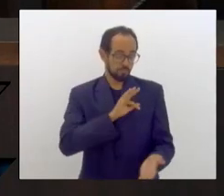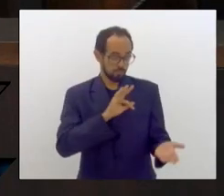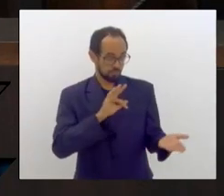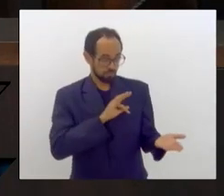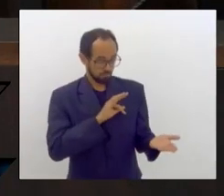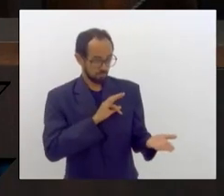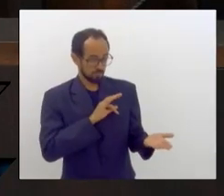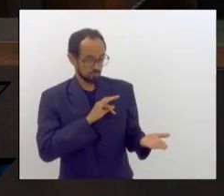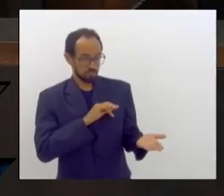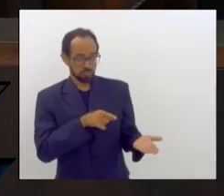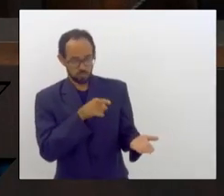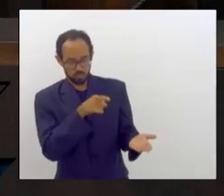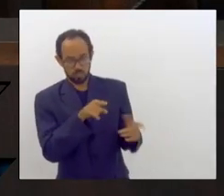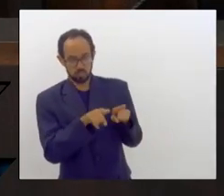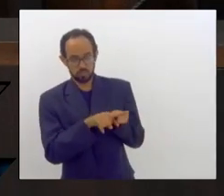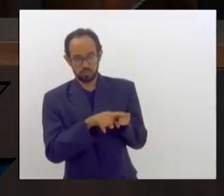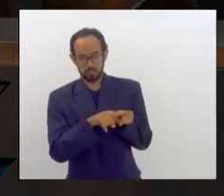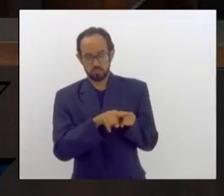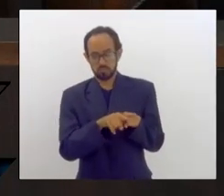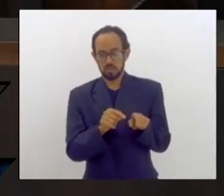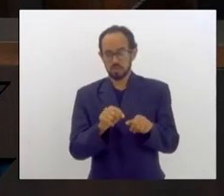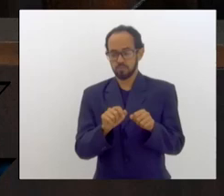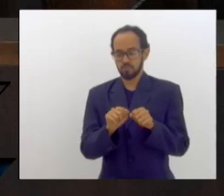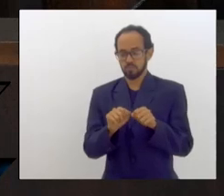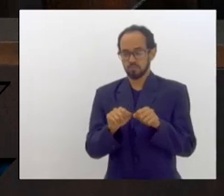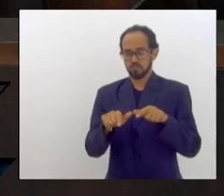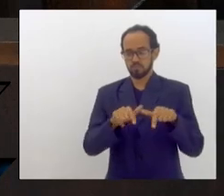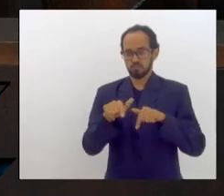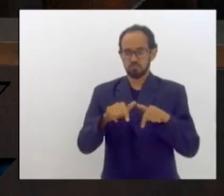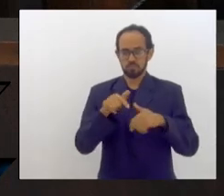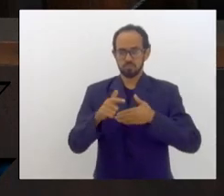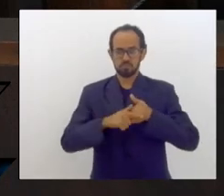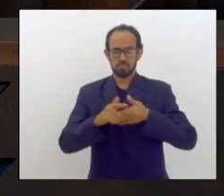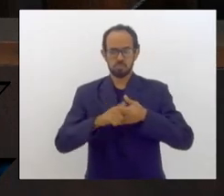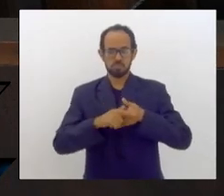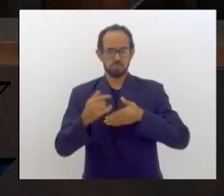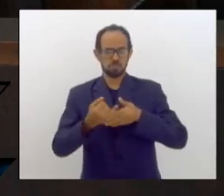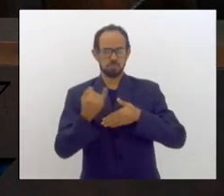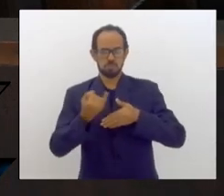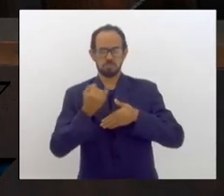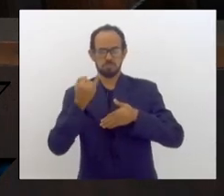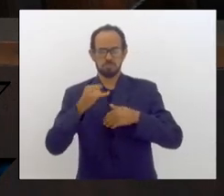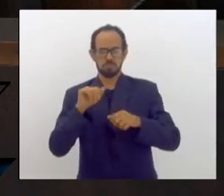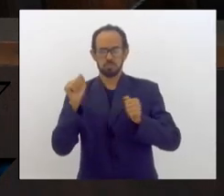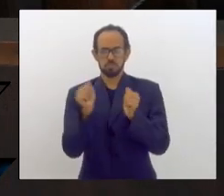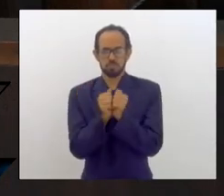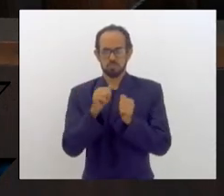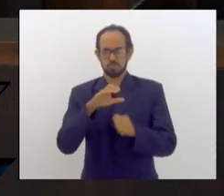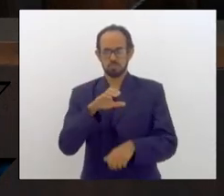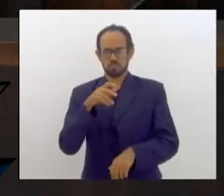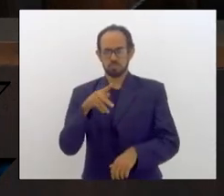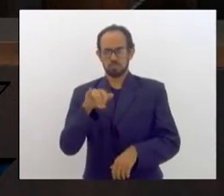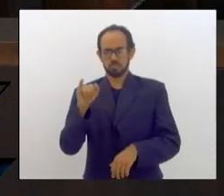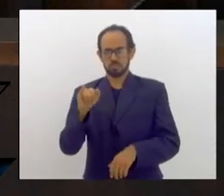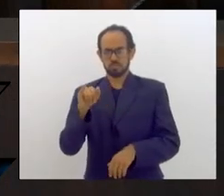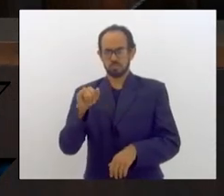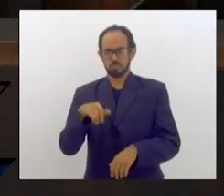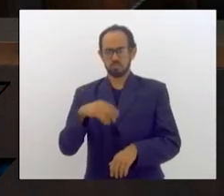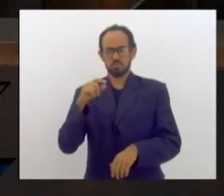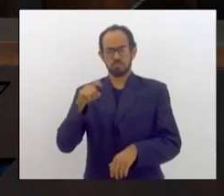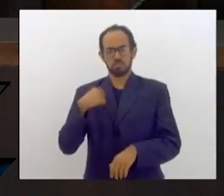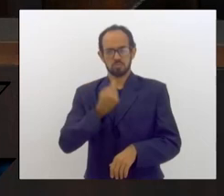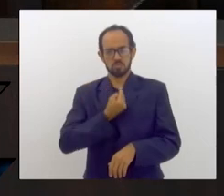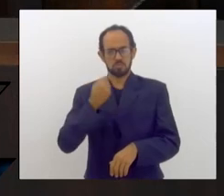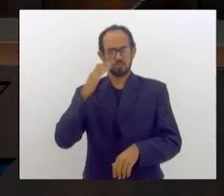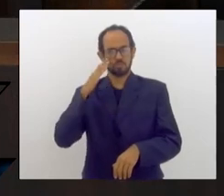Excelência, que desempenhou ali um papel importantíssimo à frente da Comissão de Saúde. A gente sabe